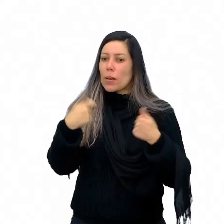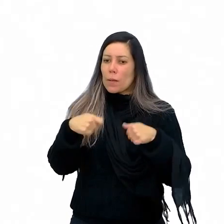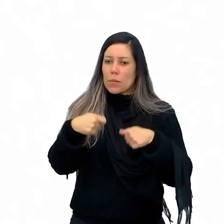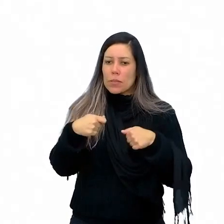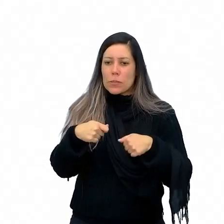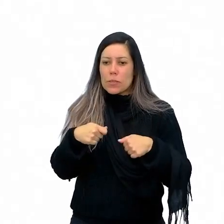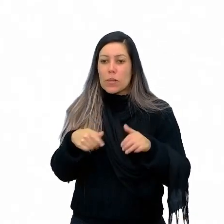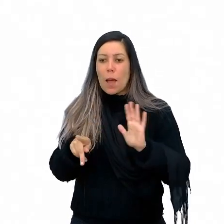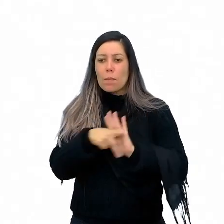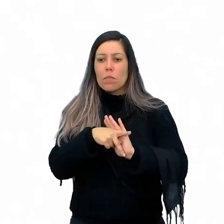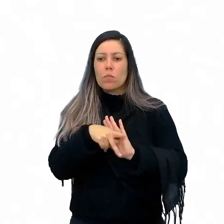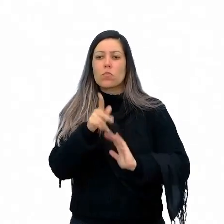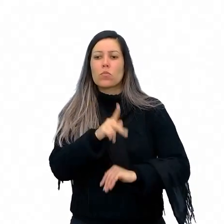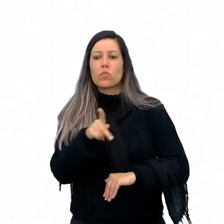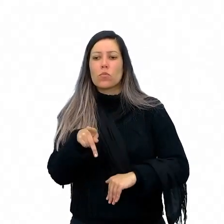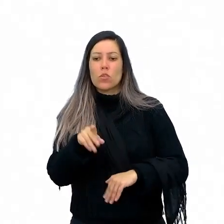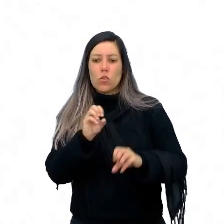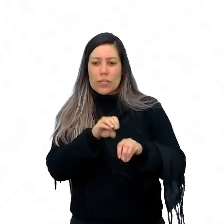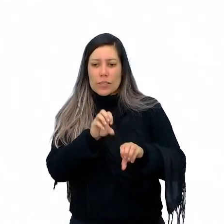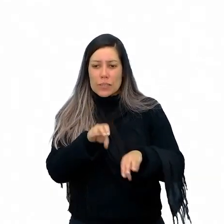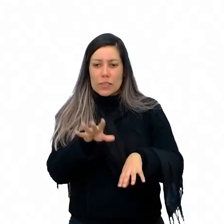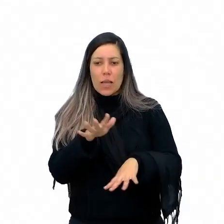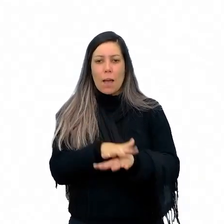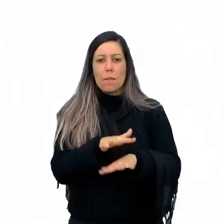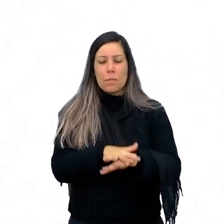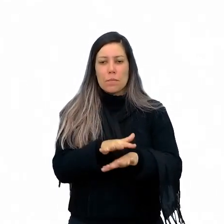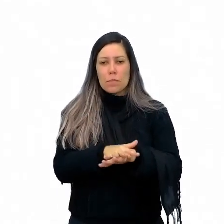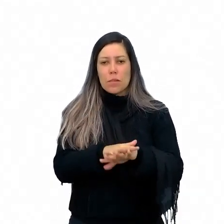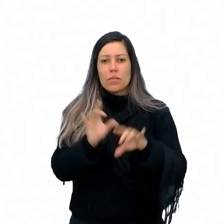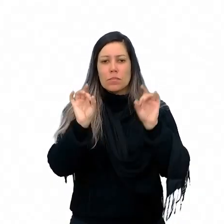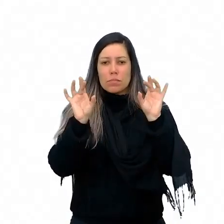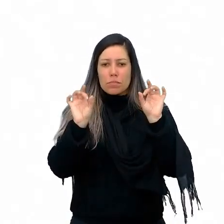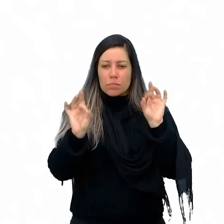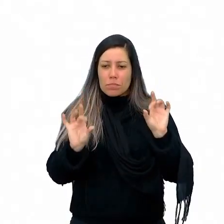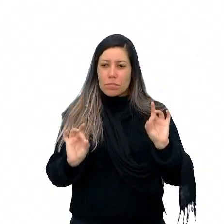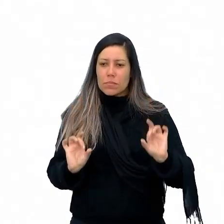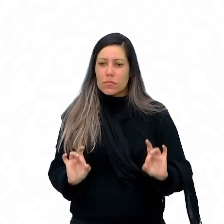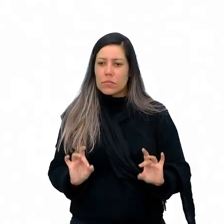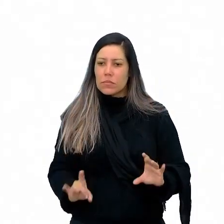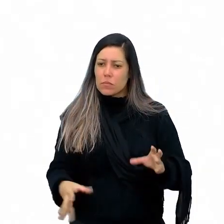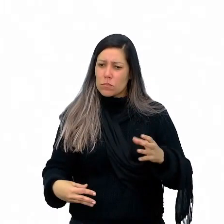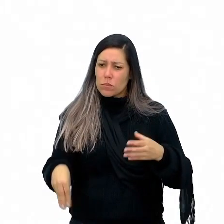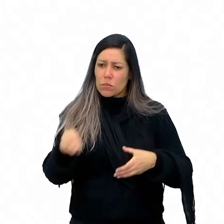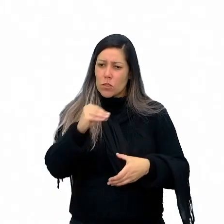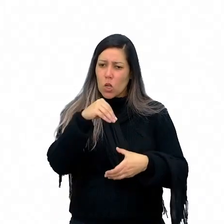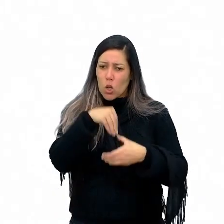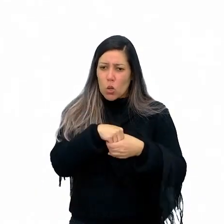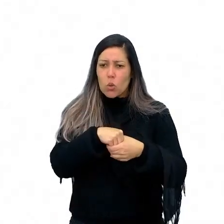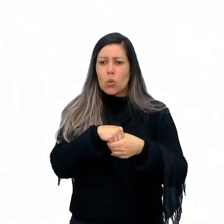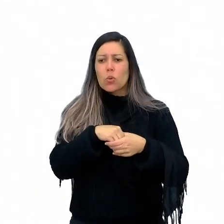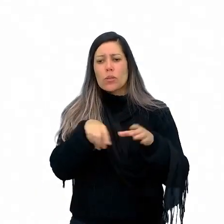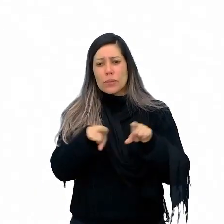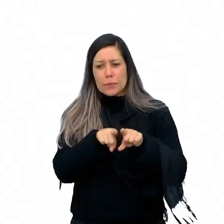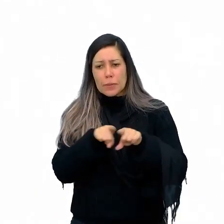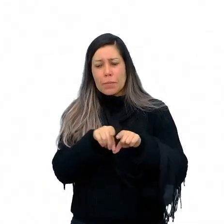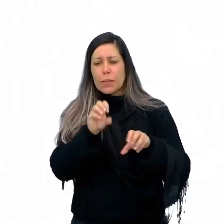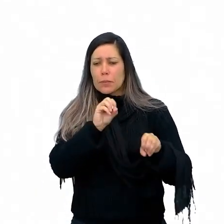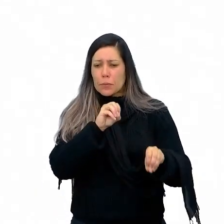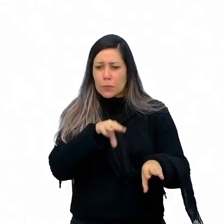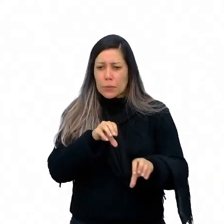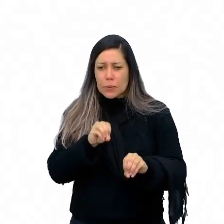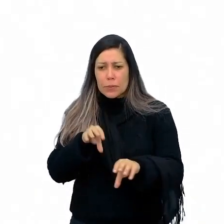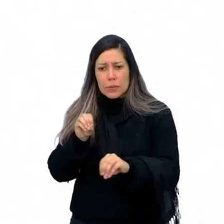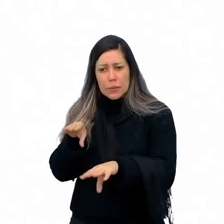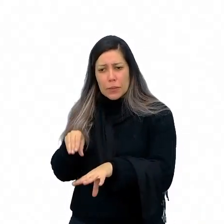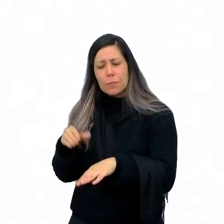matemática, especificamente o conhecimento do conteúdo e do ensino, tá certo? Hoje